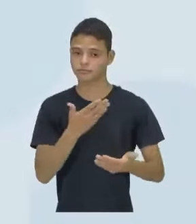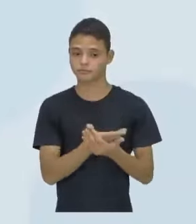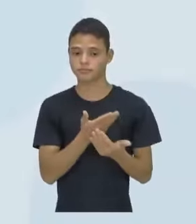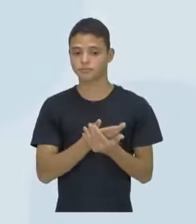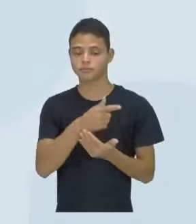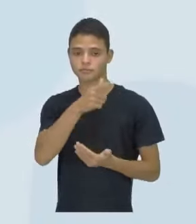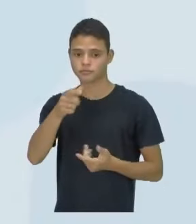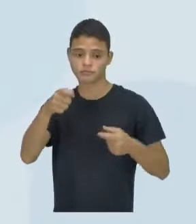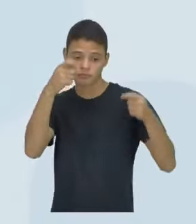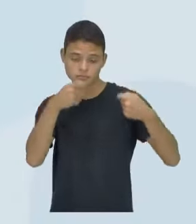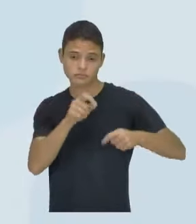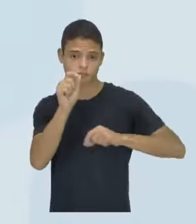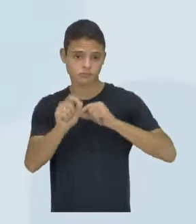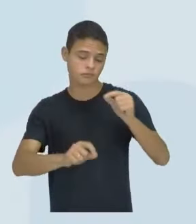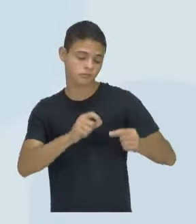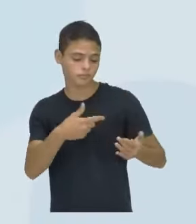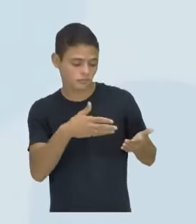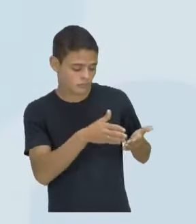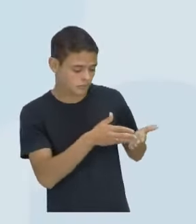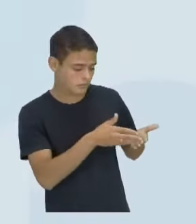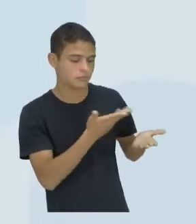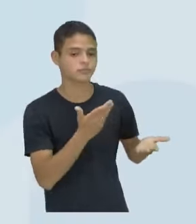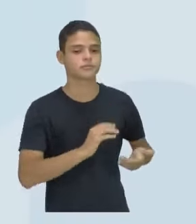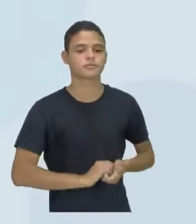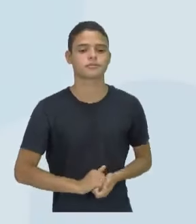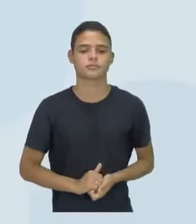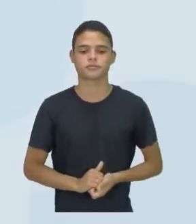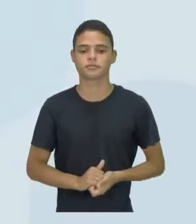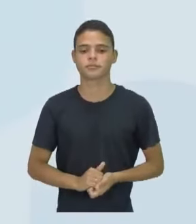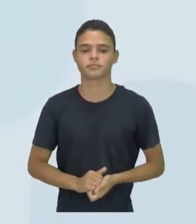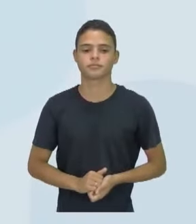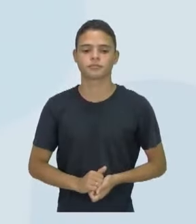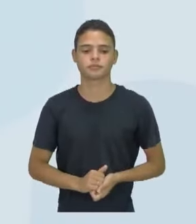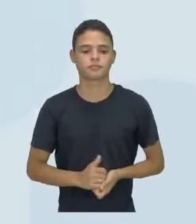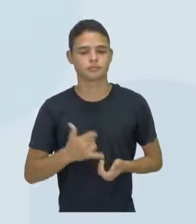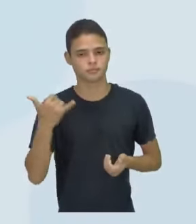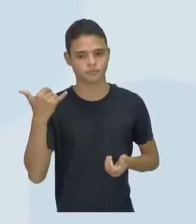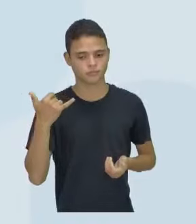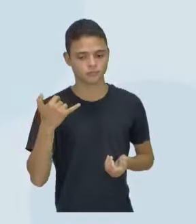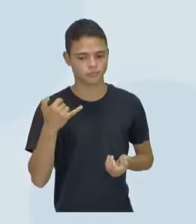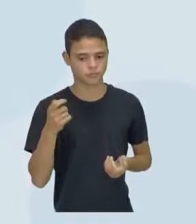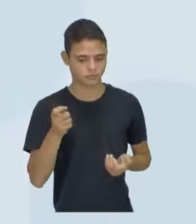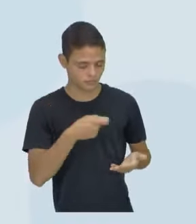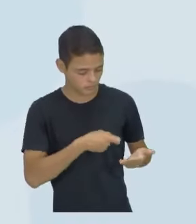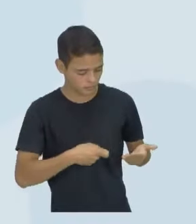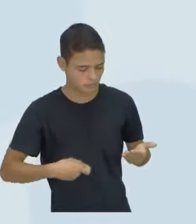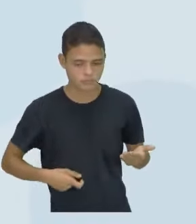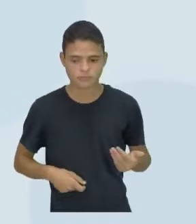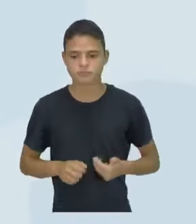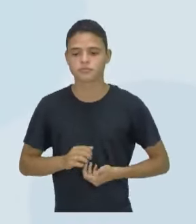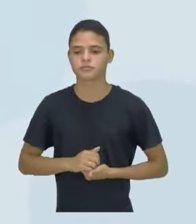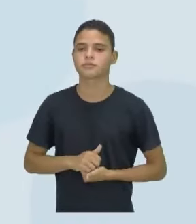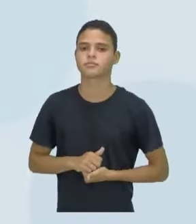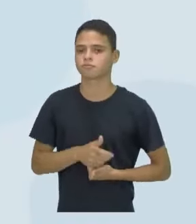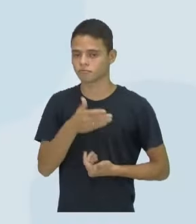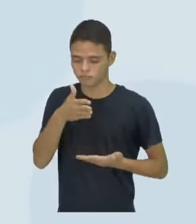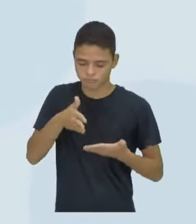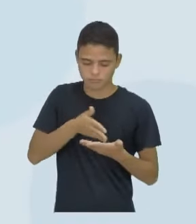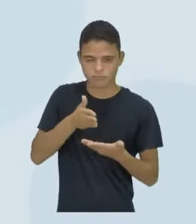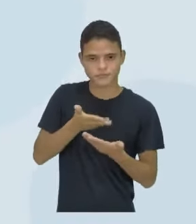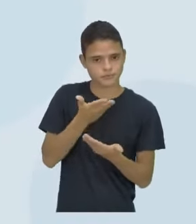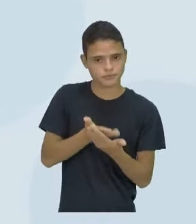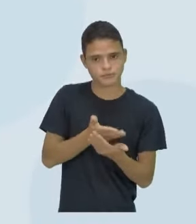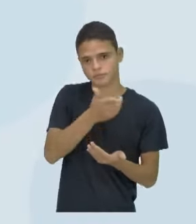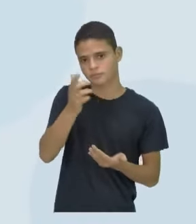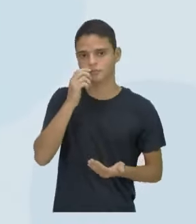your notebook. O seu caderno? A pen or a pencil. Uma caneta ou um lápis? And your booklet. A sua apostila. That's